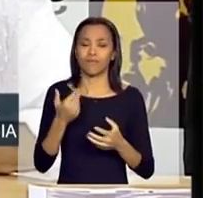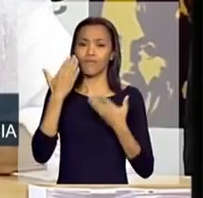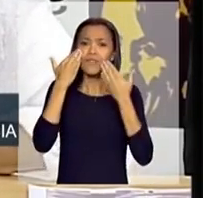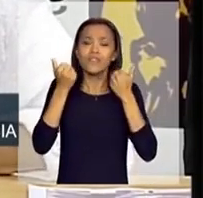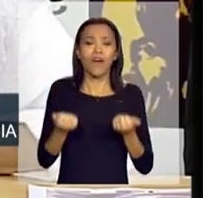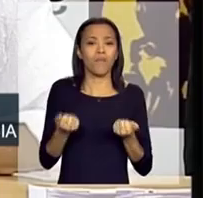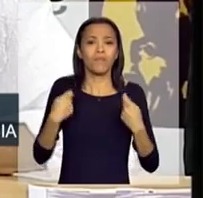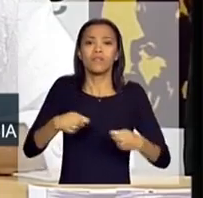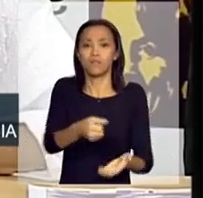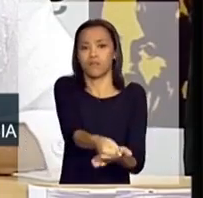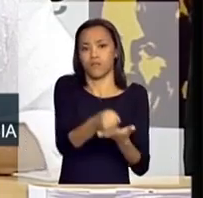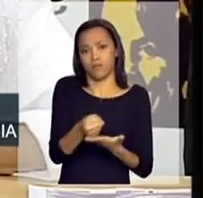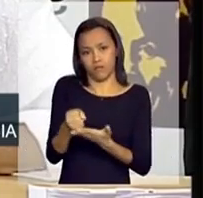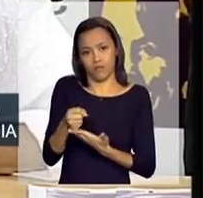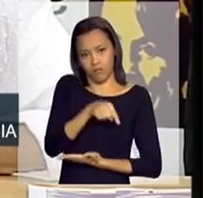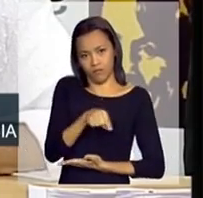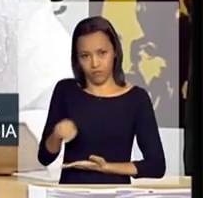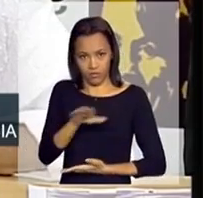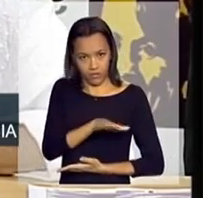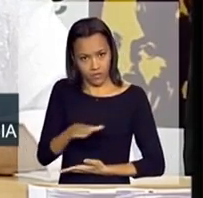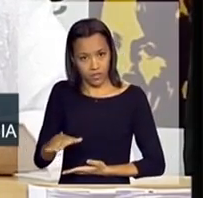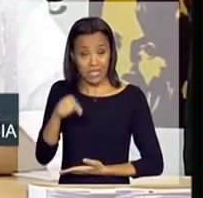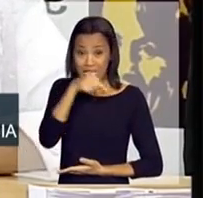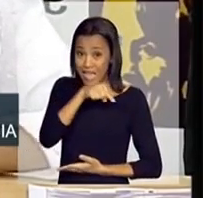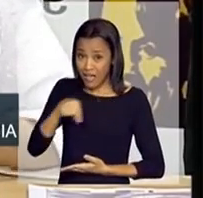crianças não podem ser